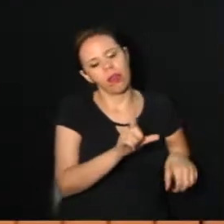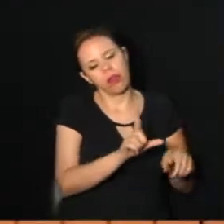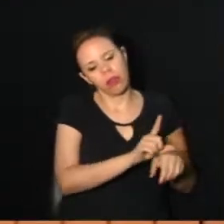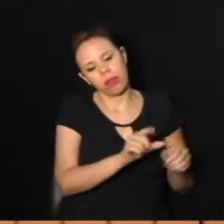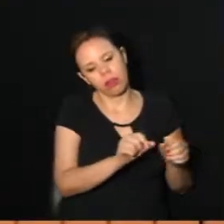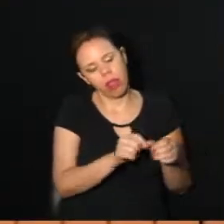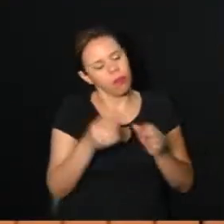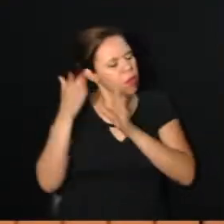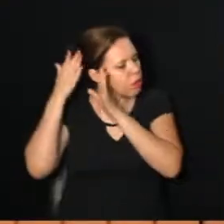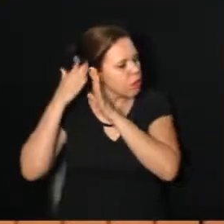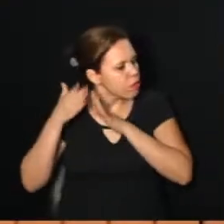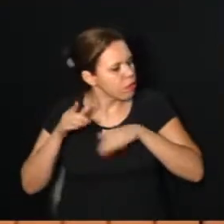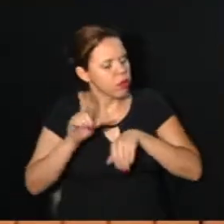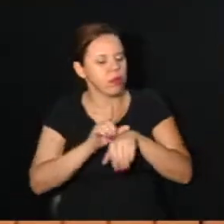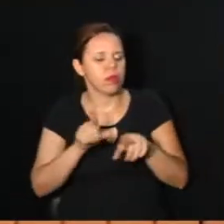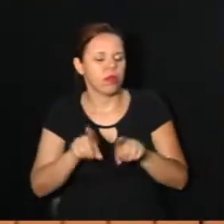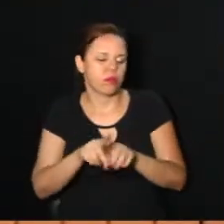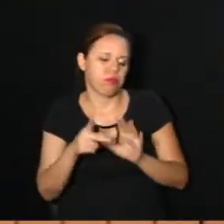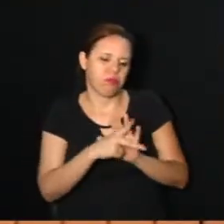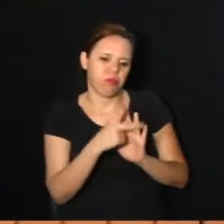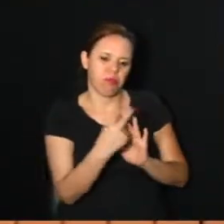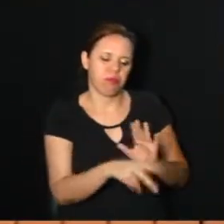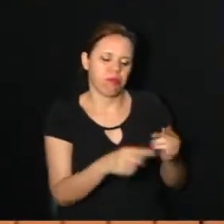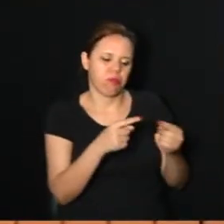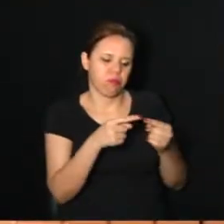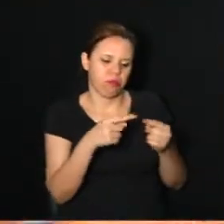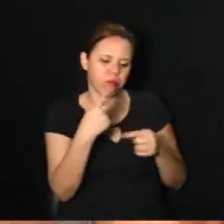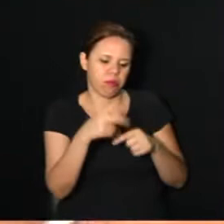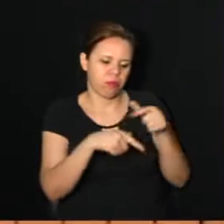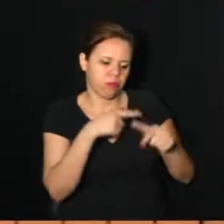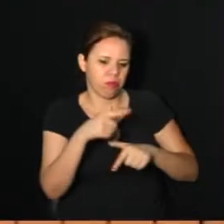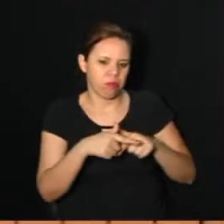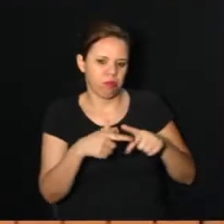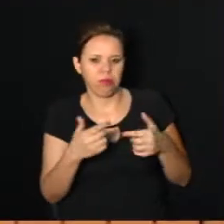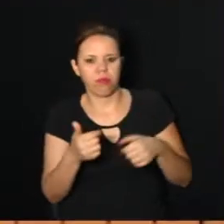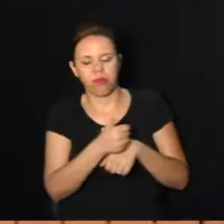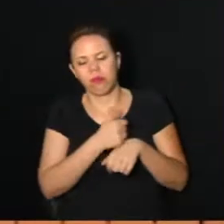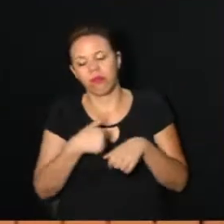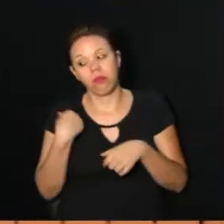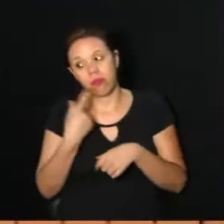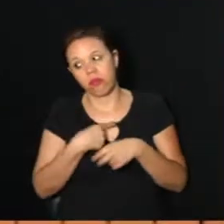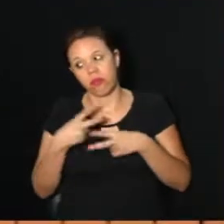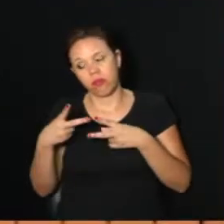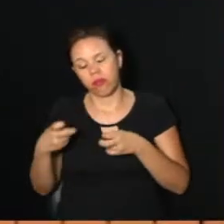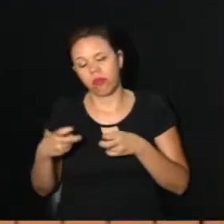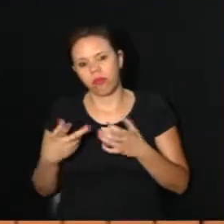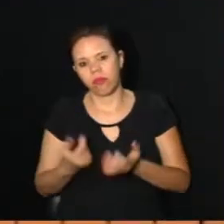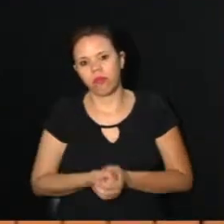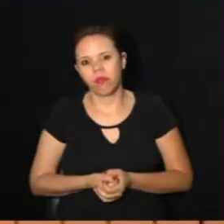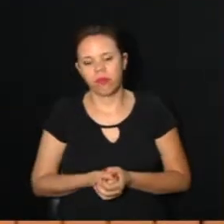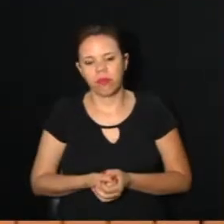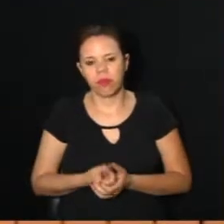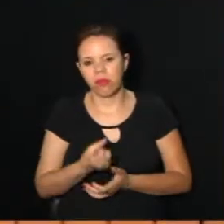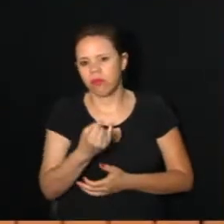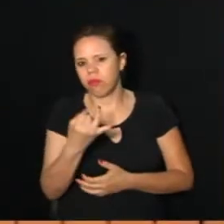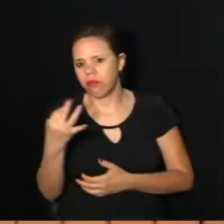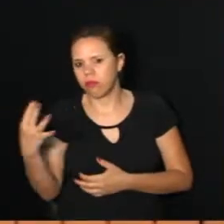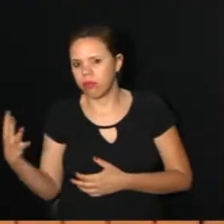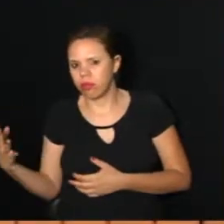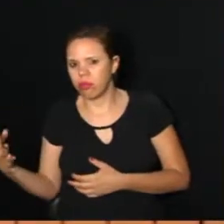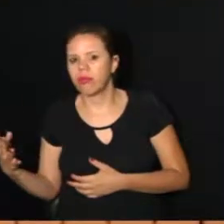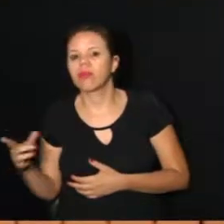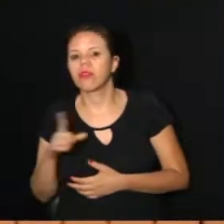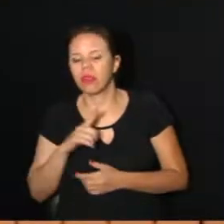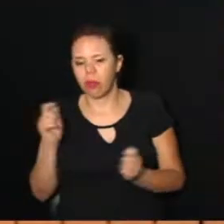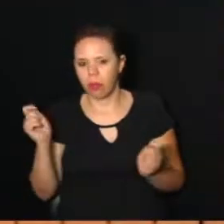dá ao cidadão, de acordo com a sua atividade, e nós observamos pela leitura que são inúmeras atividades que podem